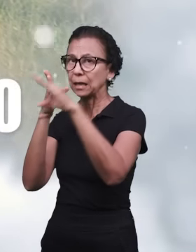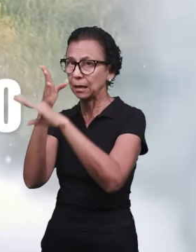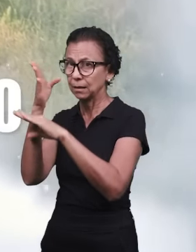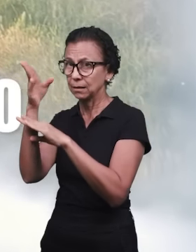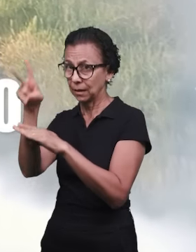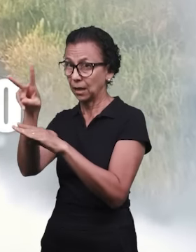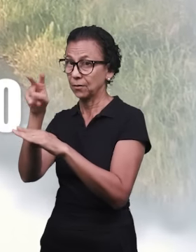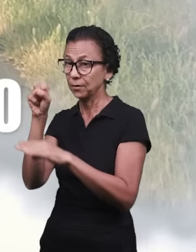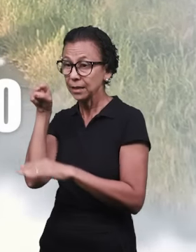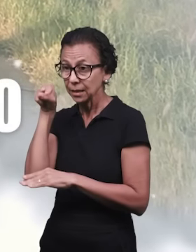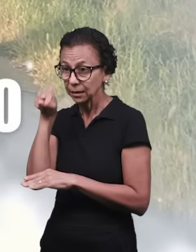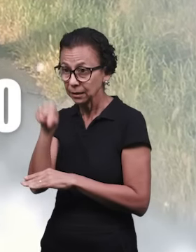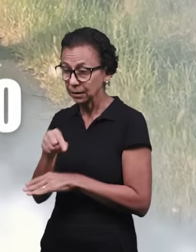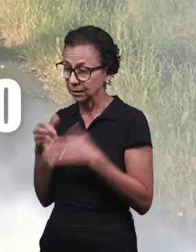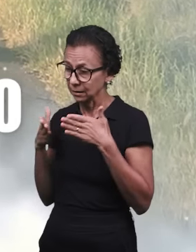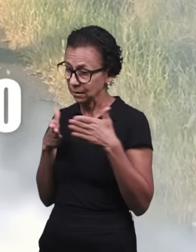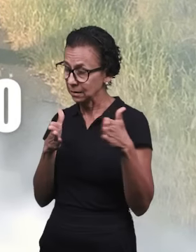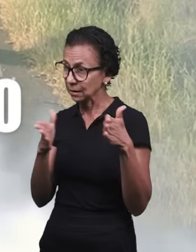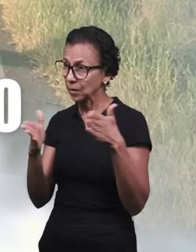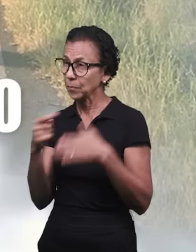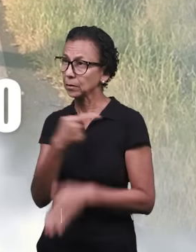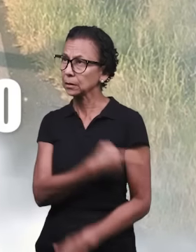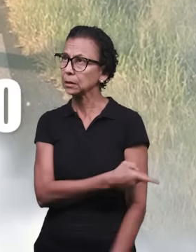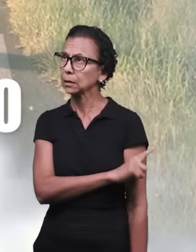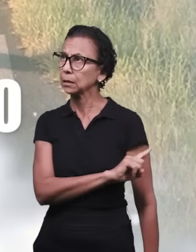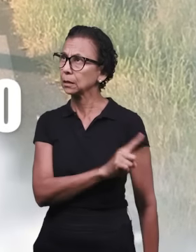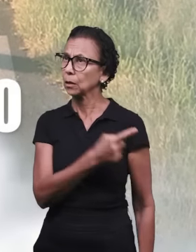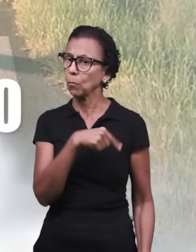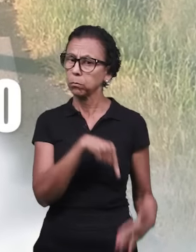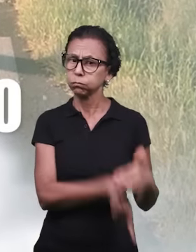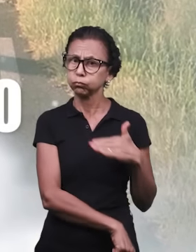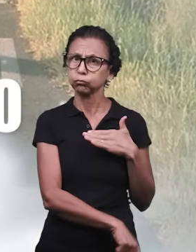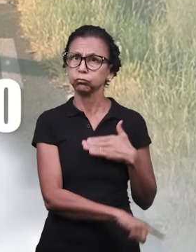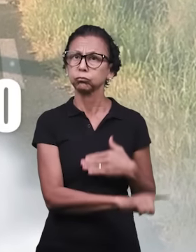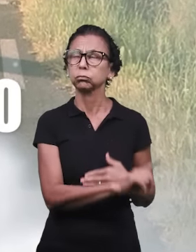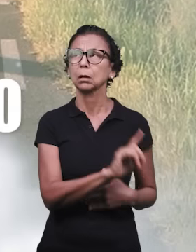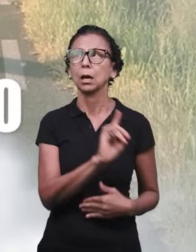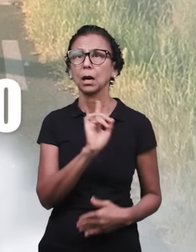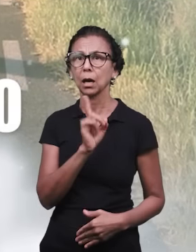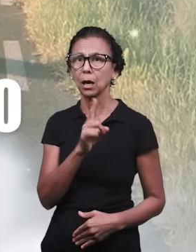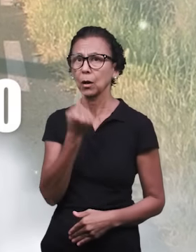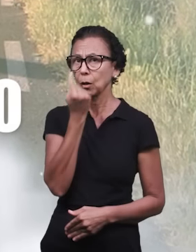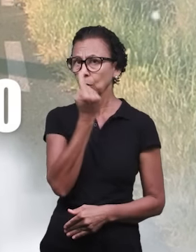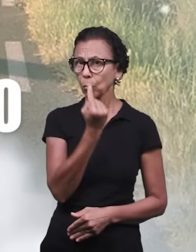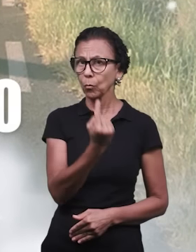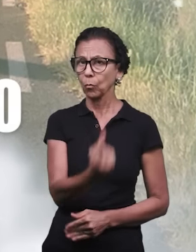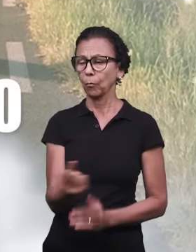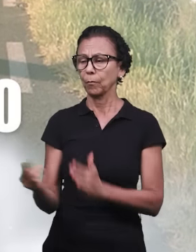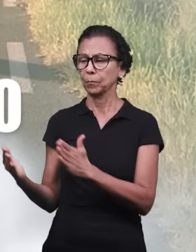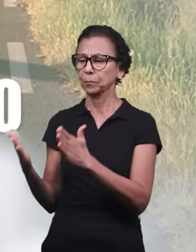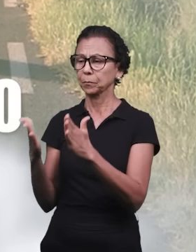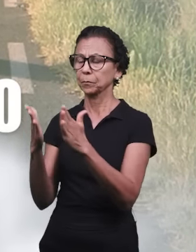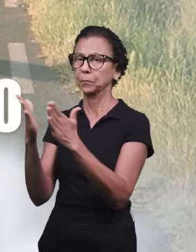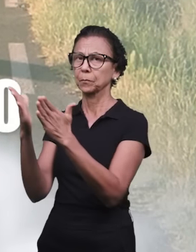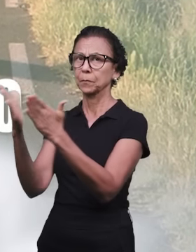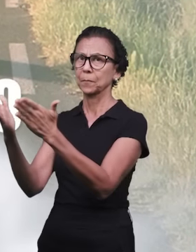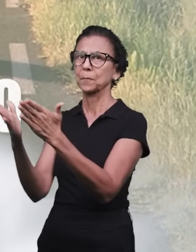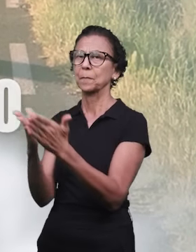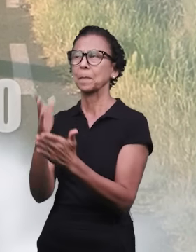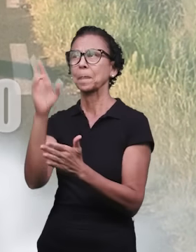sigas por outro caminho, que a porta do céu sou